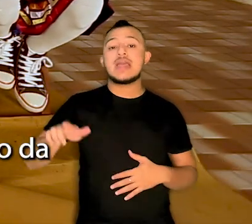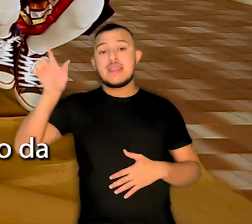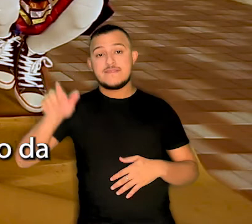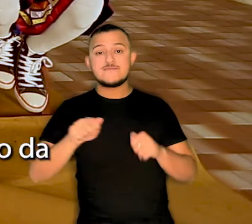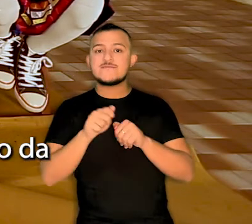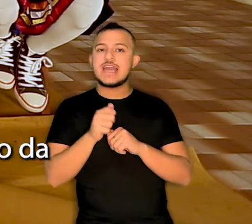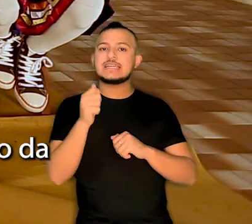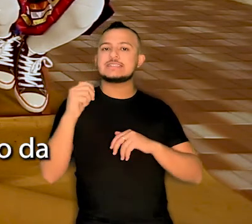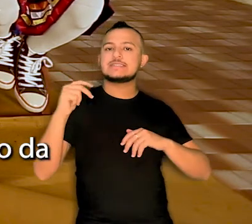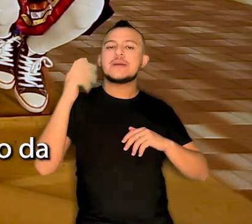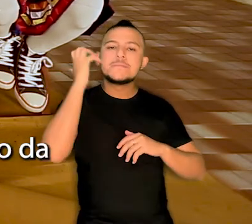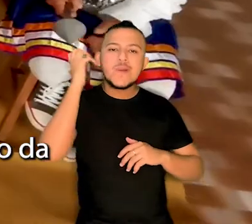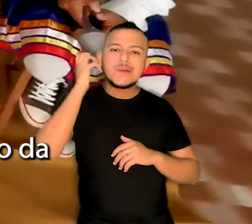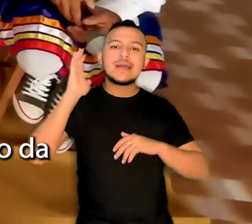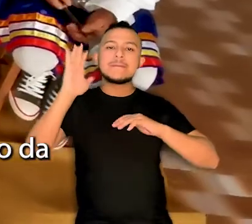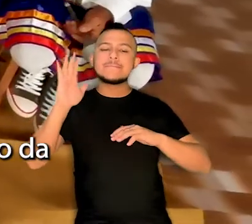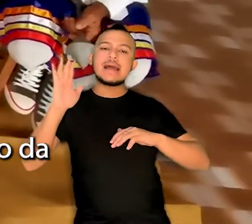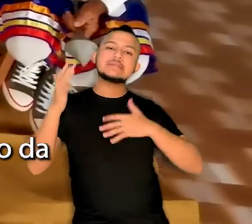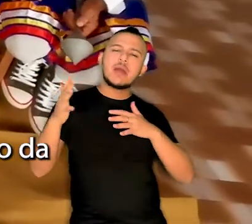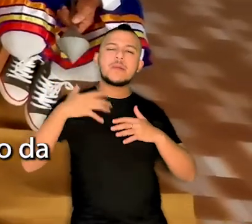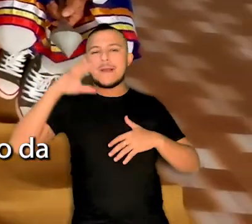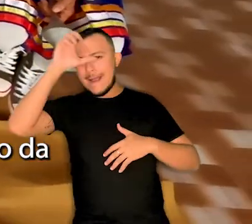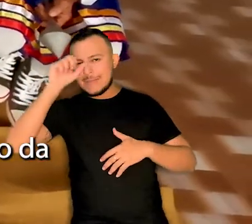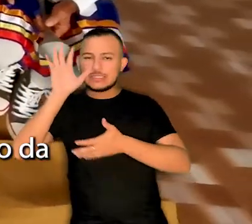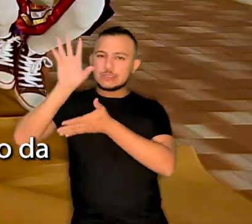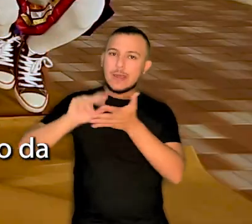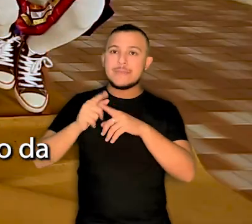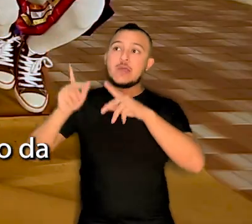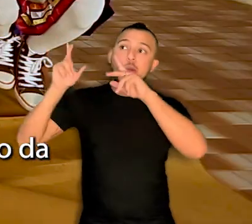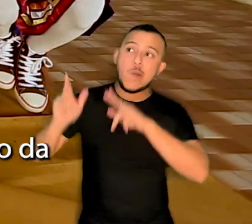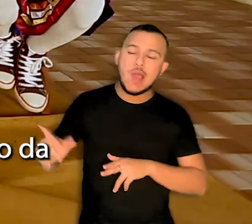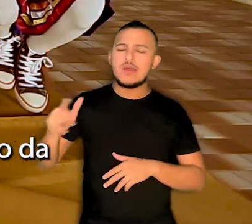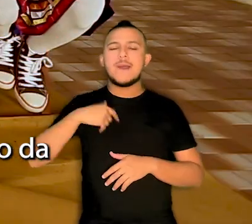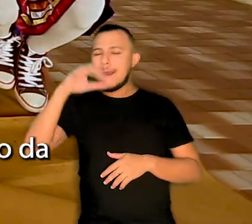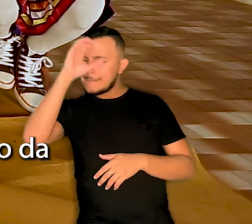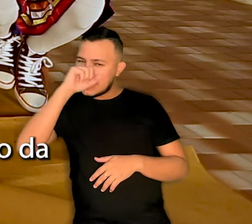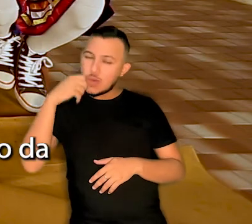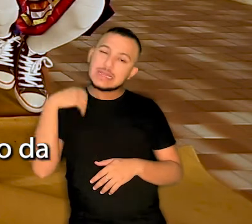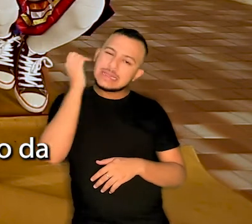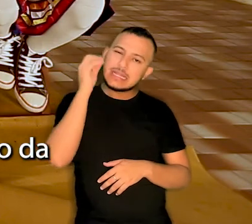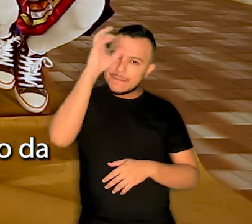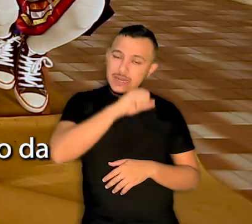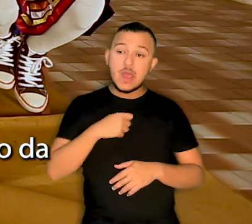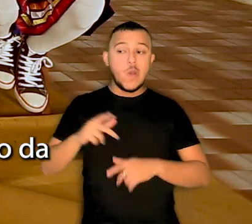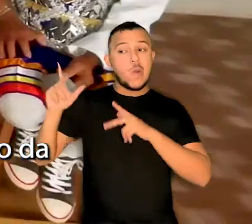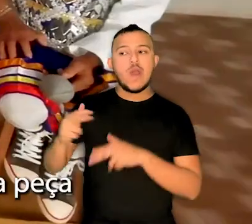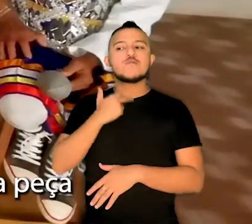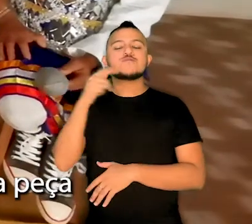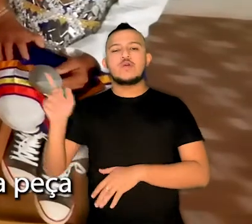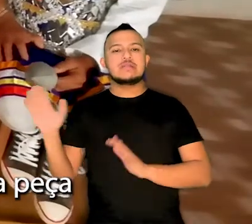peça e eu mais ou menos aprendi ela. Não é bem aprendi, mas mais ou menos aprendi. Não canto da maneira